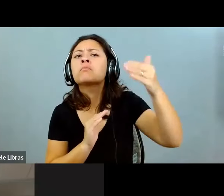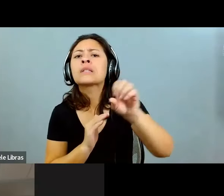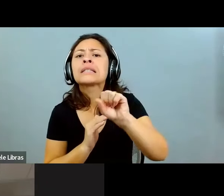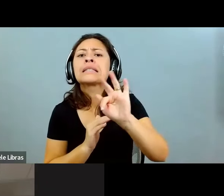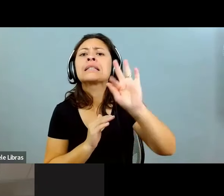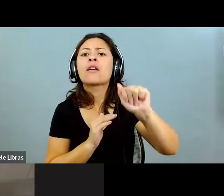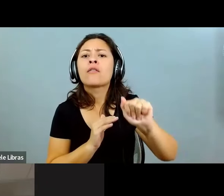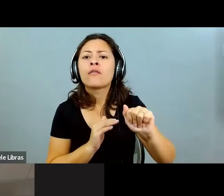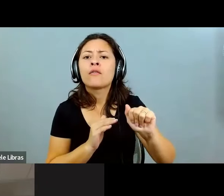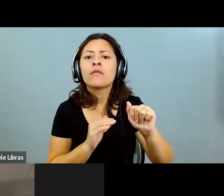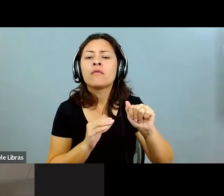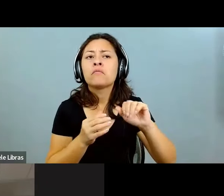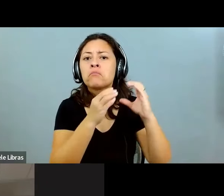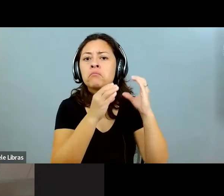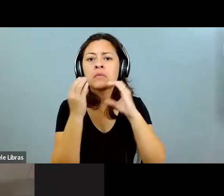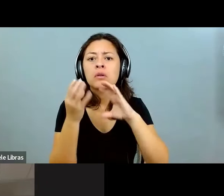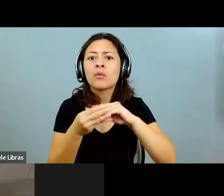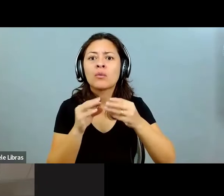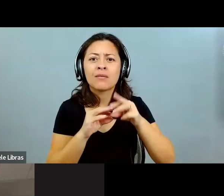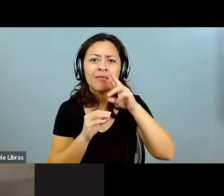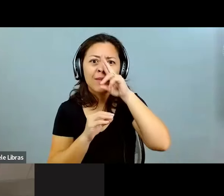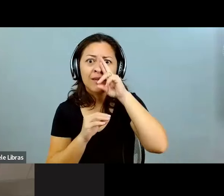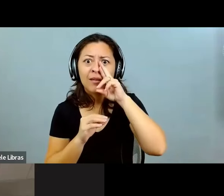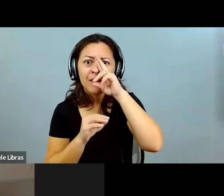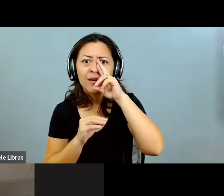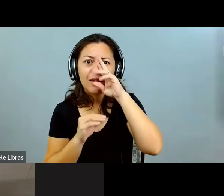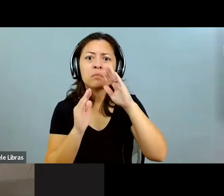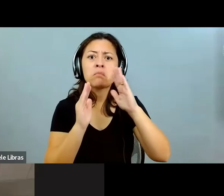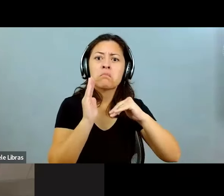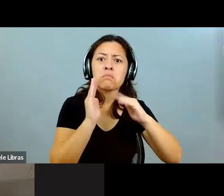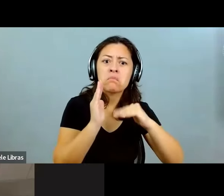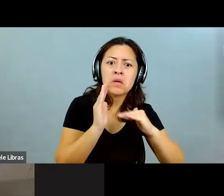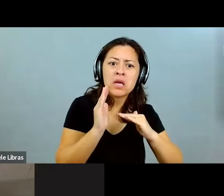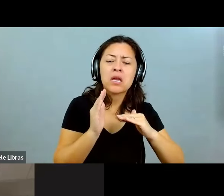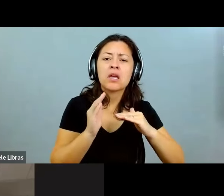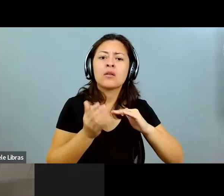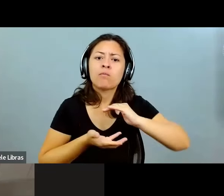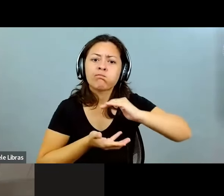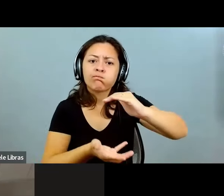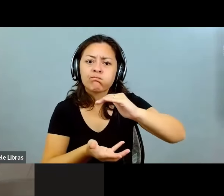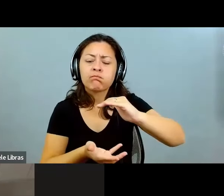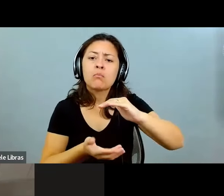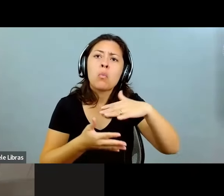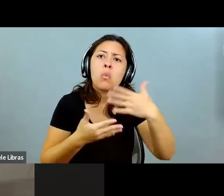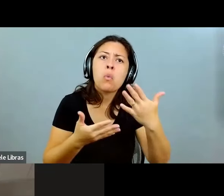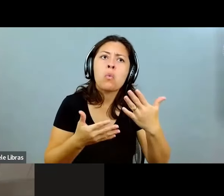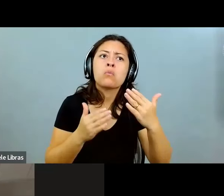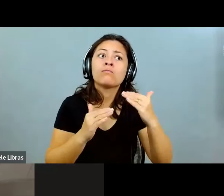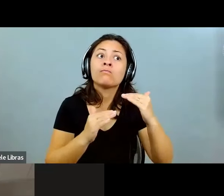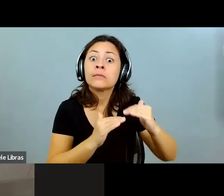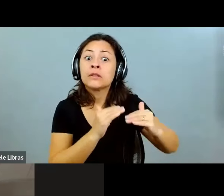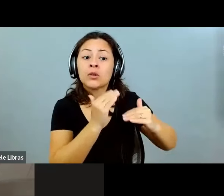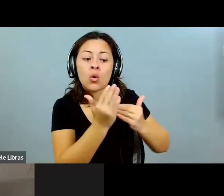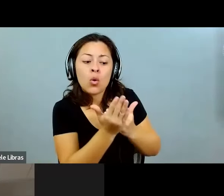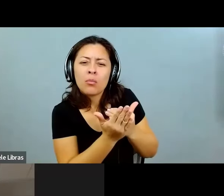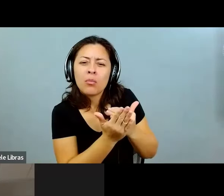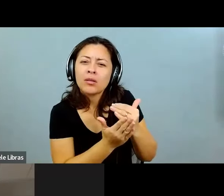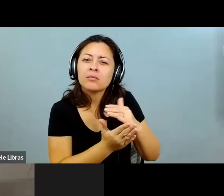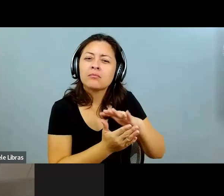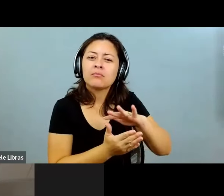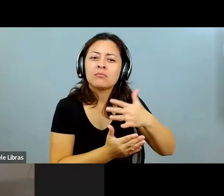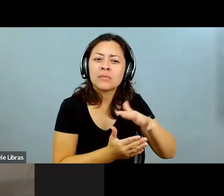de milho e algodão talvez até com risco de Upside de produtividade com um desenvolvimento inicial da saf ali com com um as